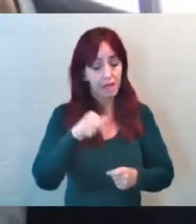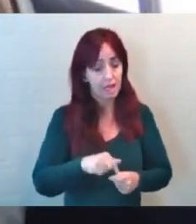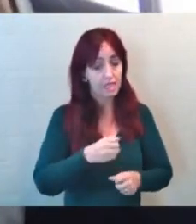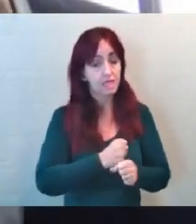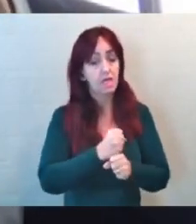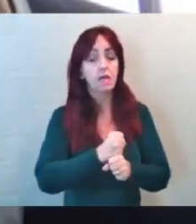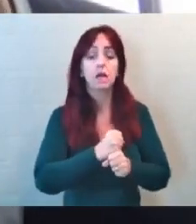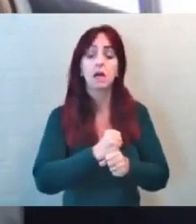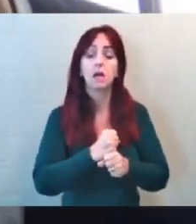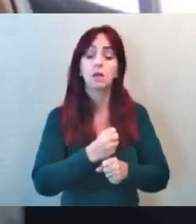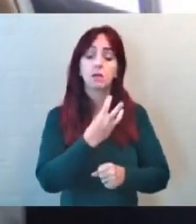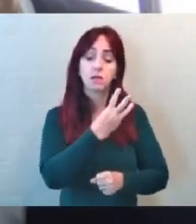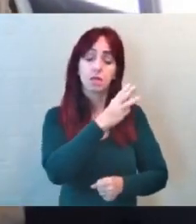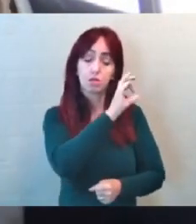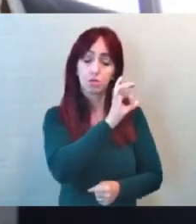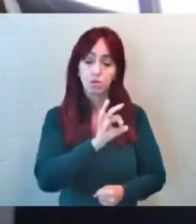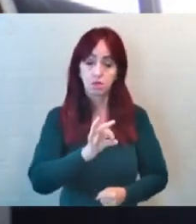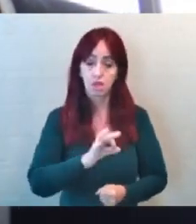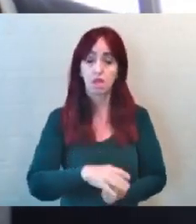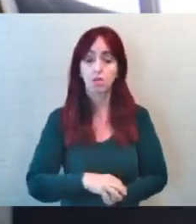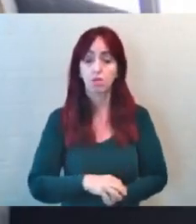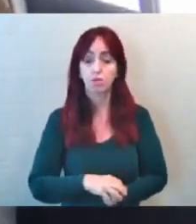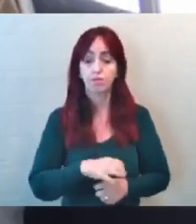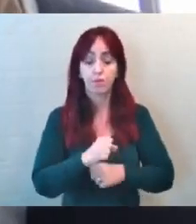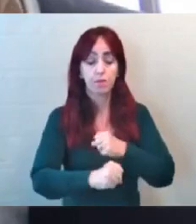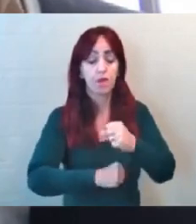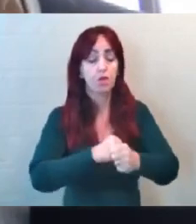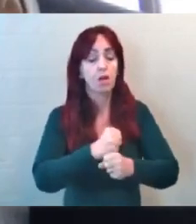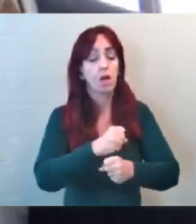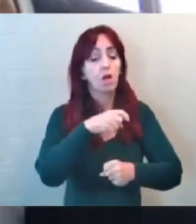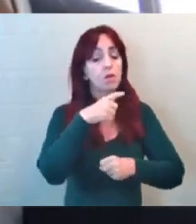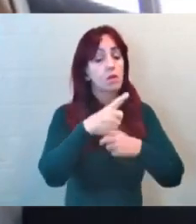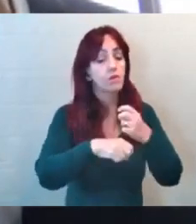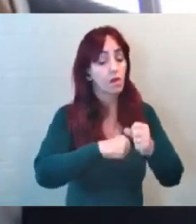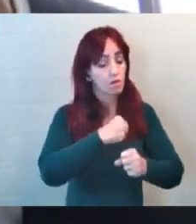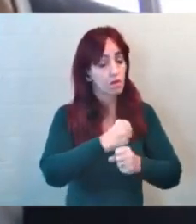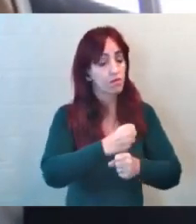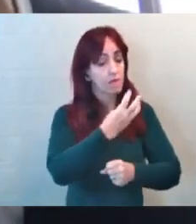nós consideramos 3%. E para o ano que vem, 3%.